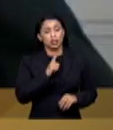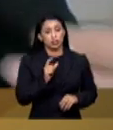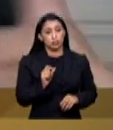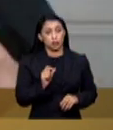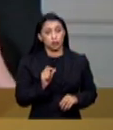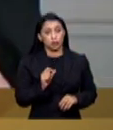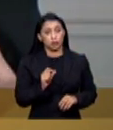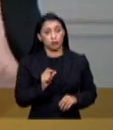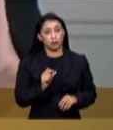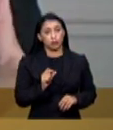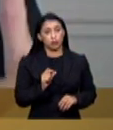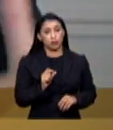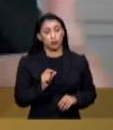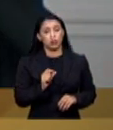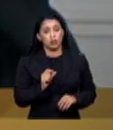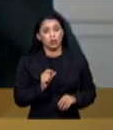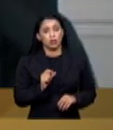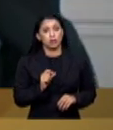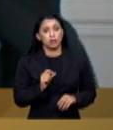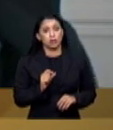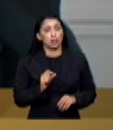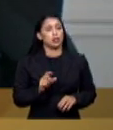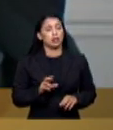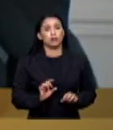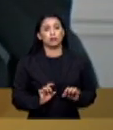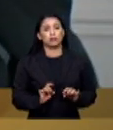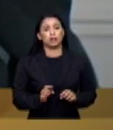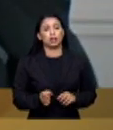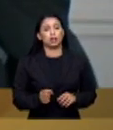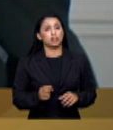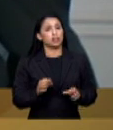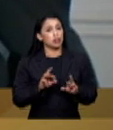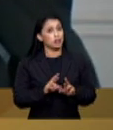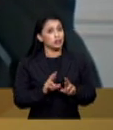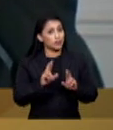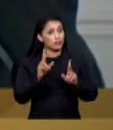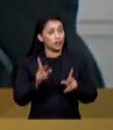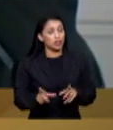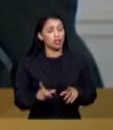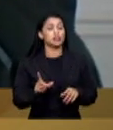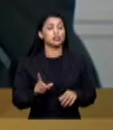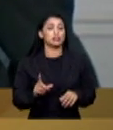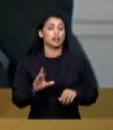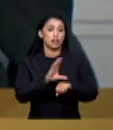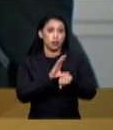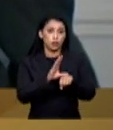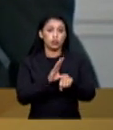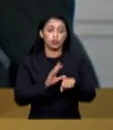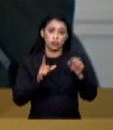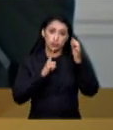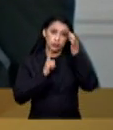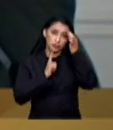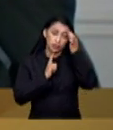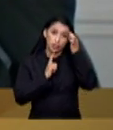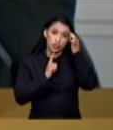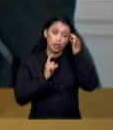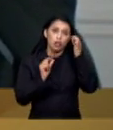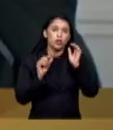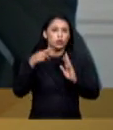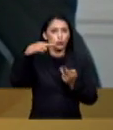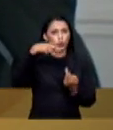o cabimento nessas hipóteses iria contra a própria excepcionalidade que a Constituição coloca. É o finalzinho, como eu disse, do inciso